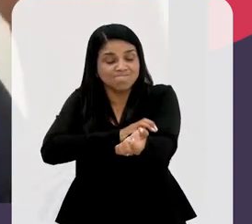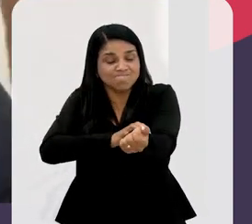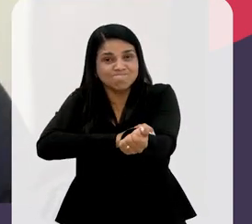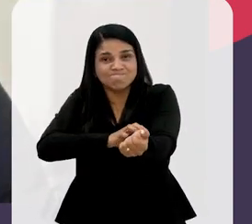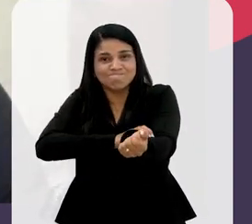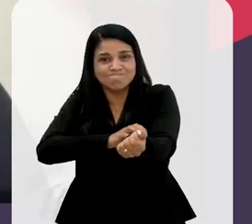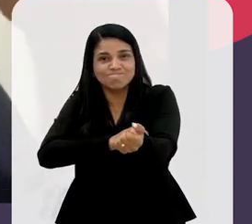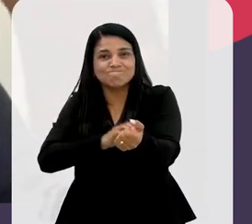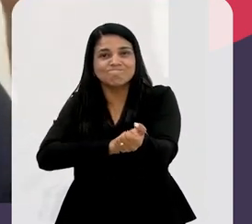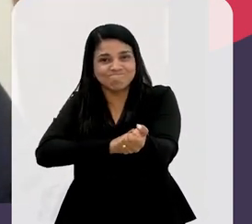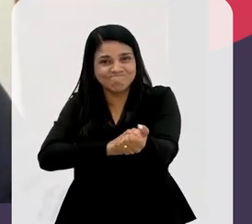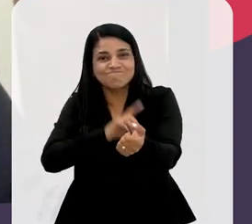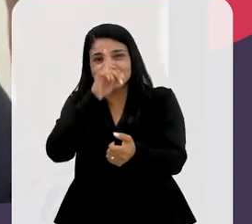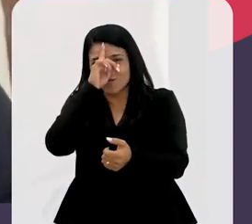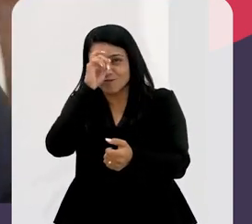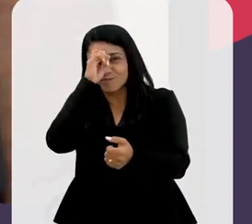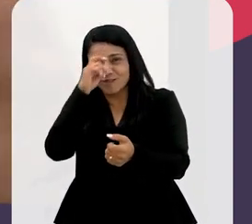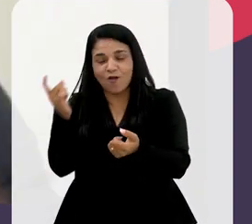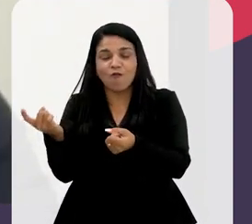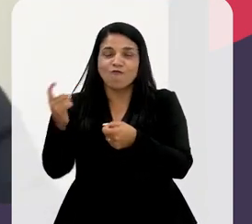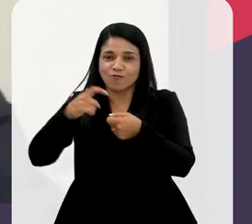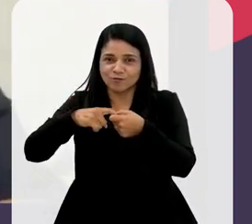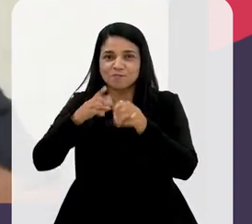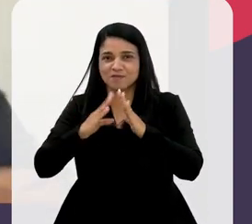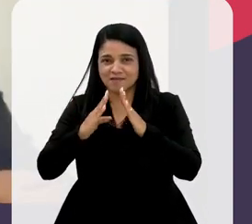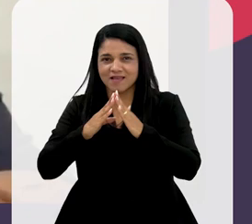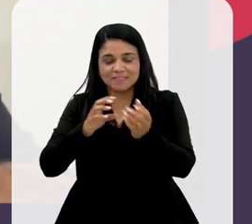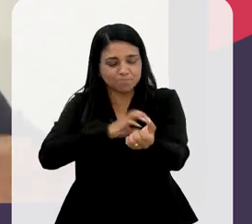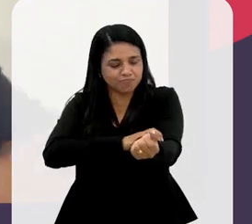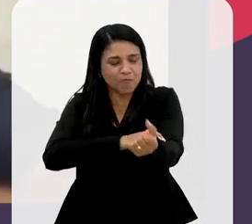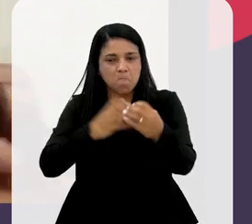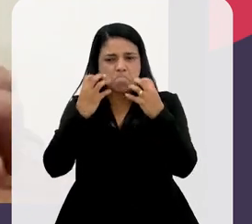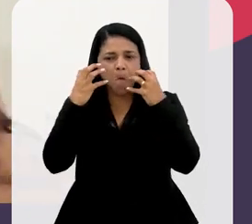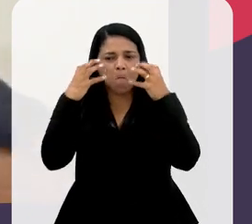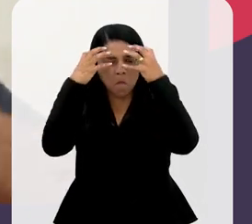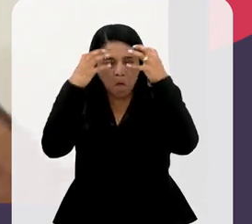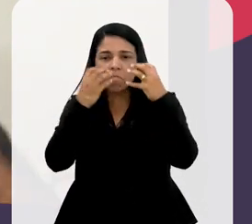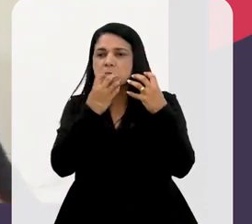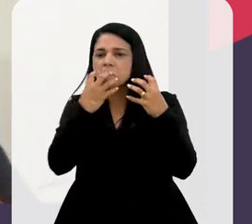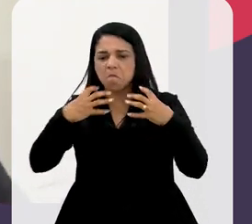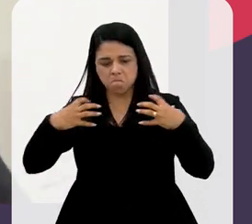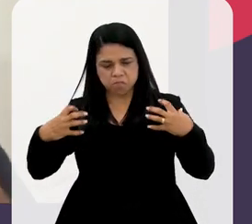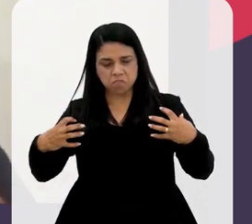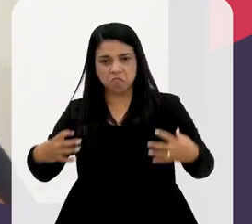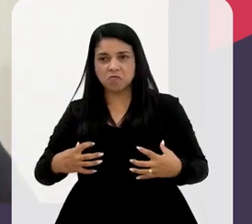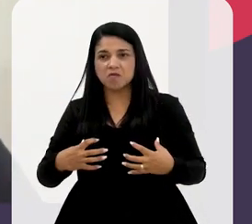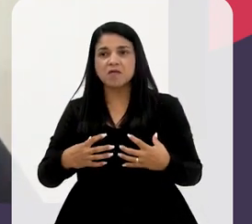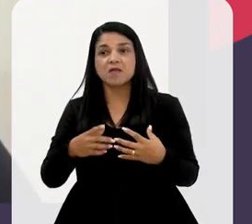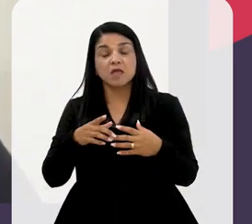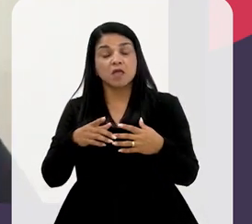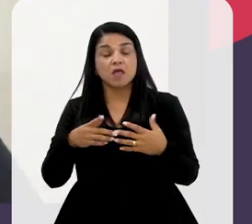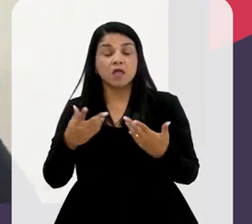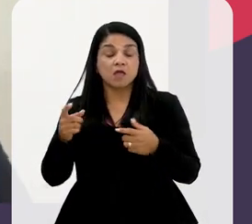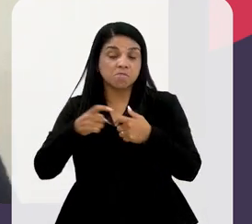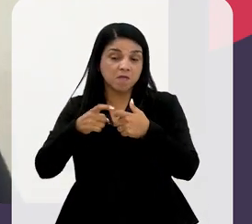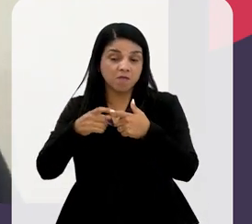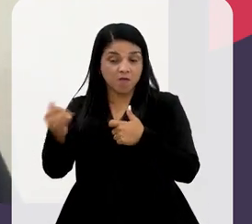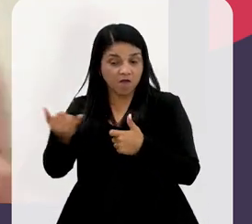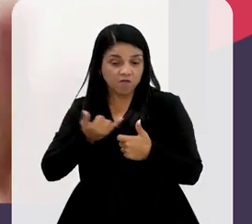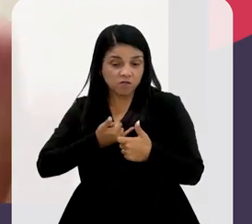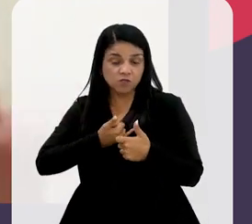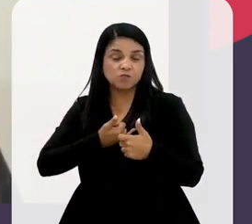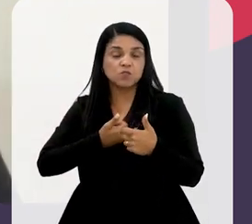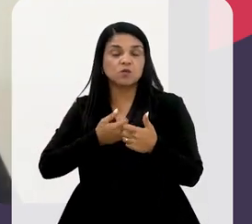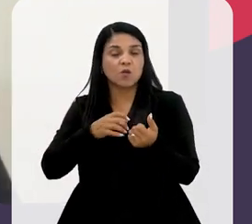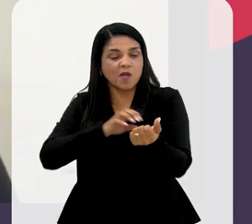uma urticária, que eu voltei do hospital com ela, que eu crio umas bolhas assim no corpo, né, nos lábios, né? E aí a doutora